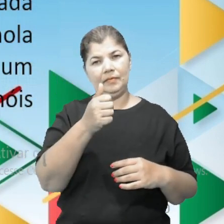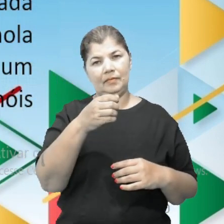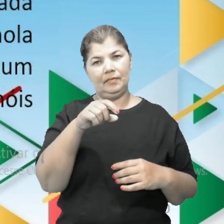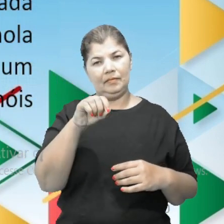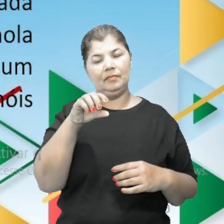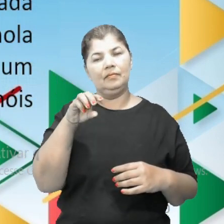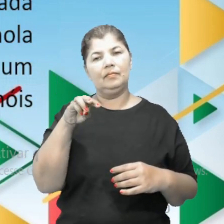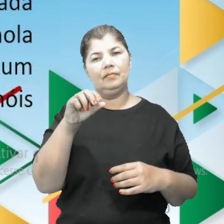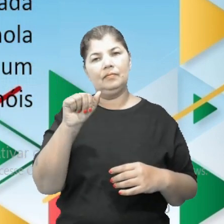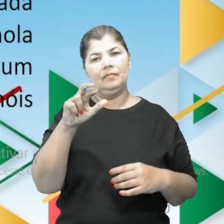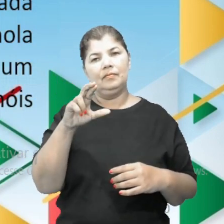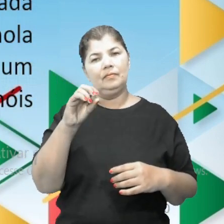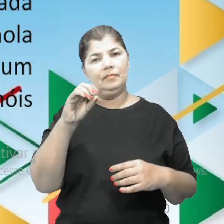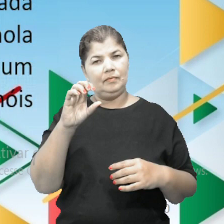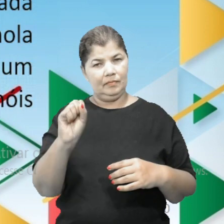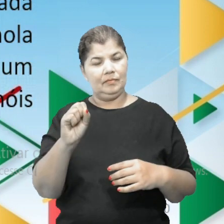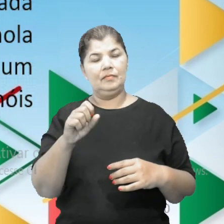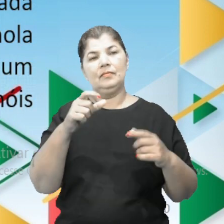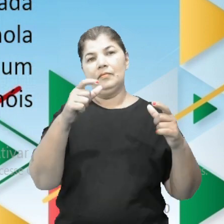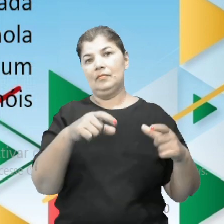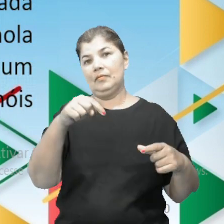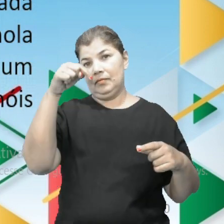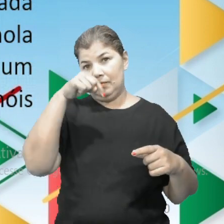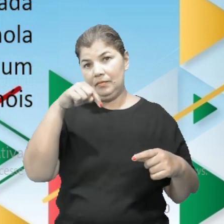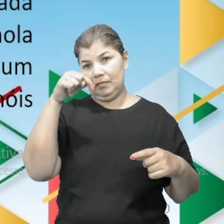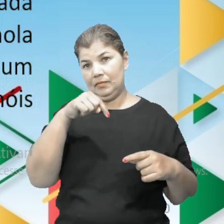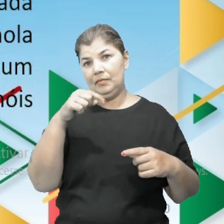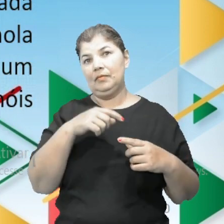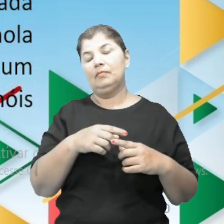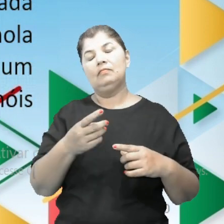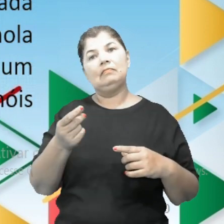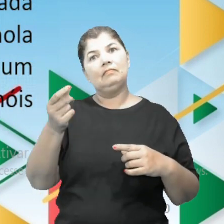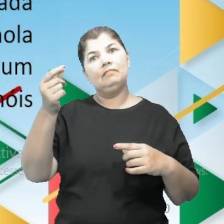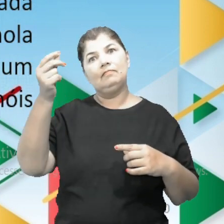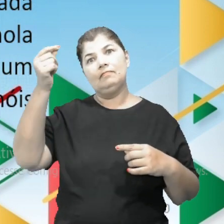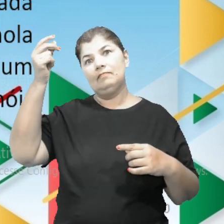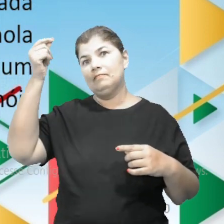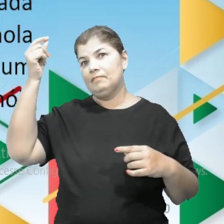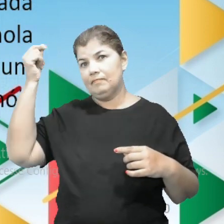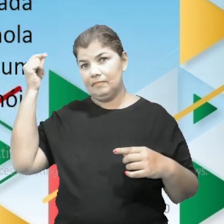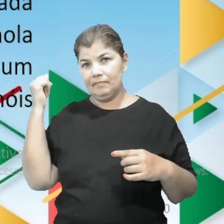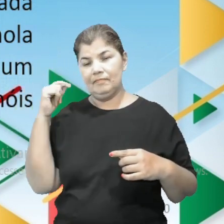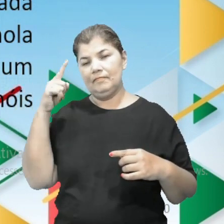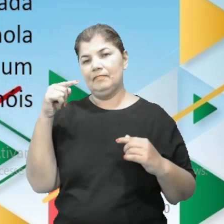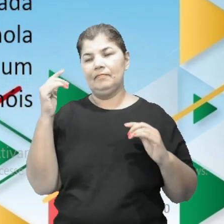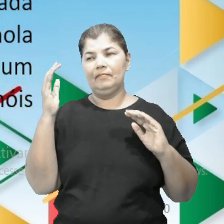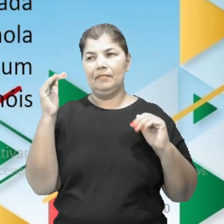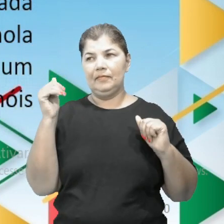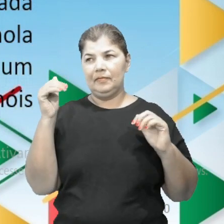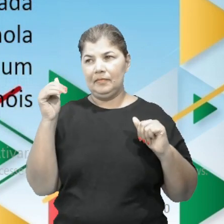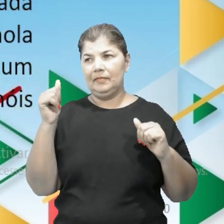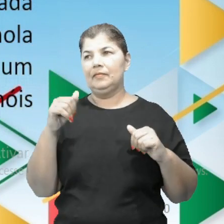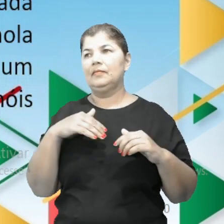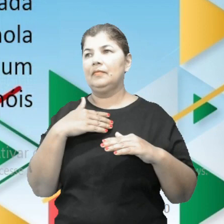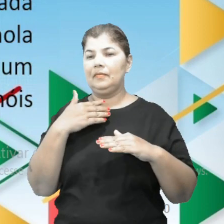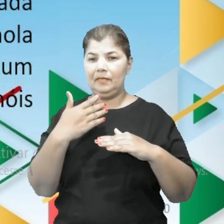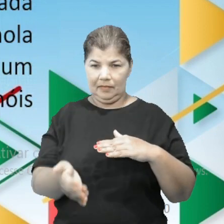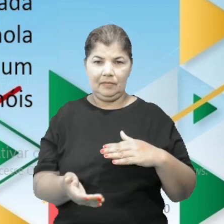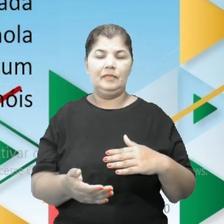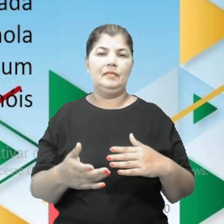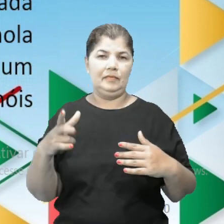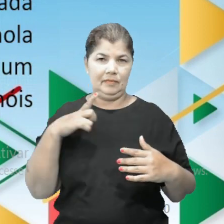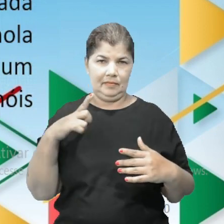São Marcos, Peru, a mais antiga do Império Espanhol, existente até